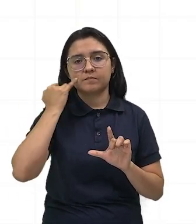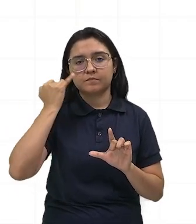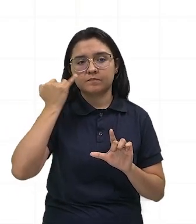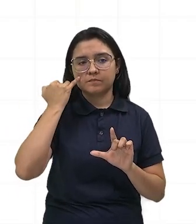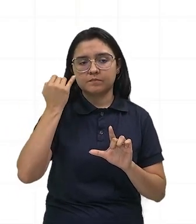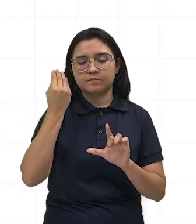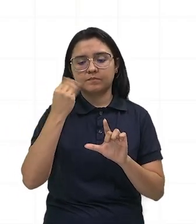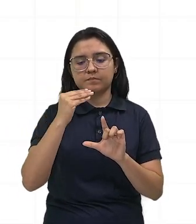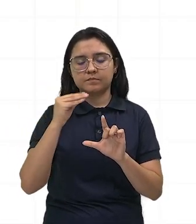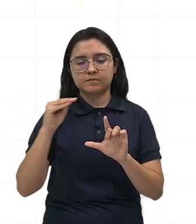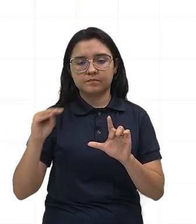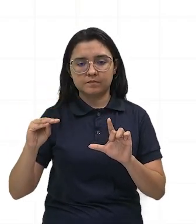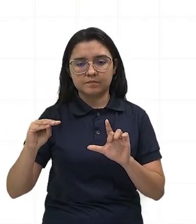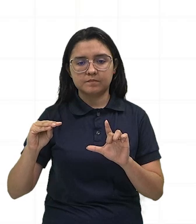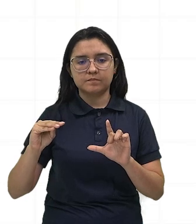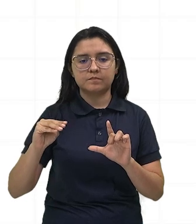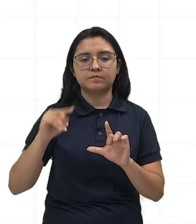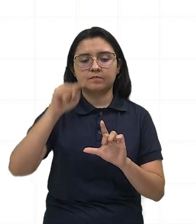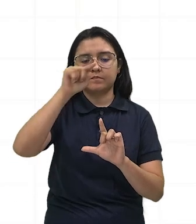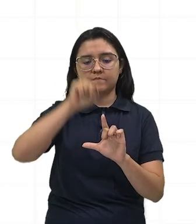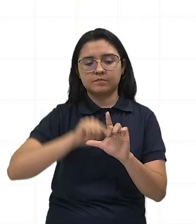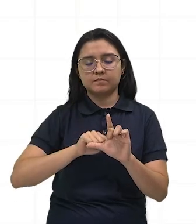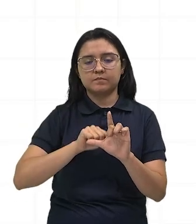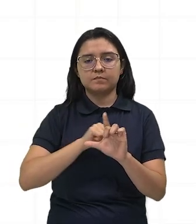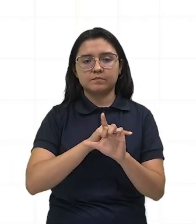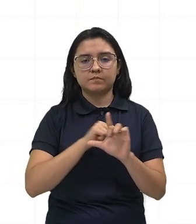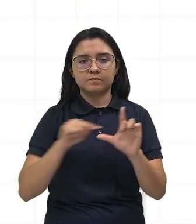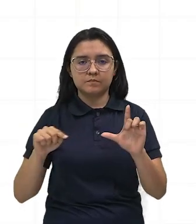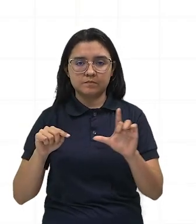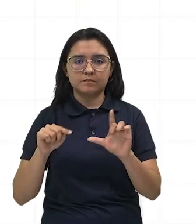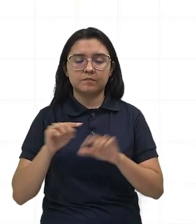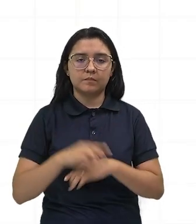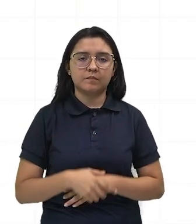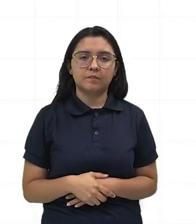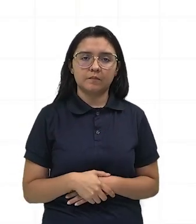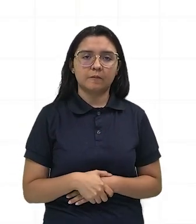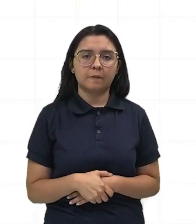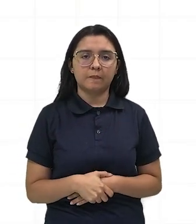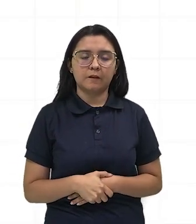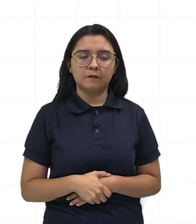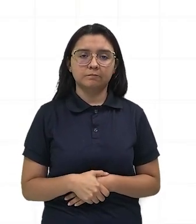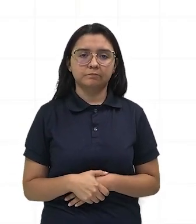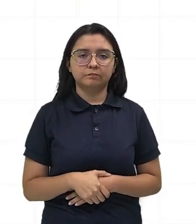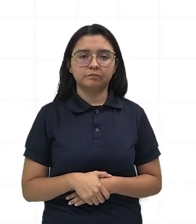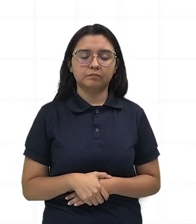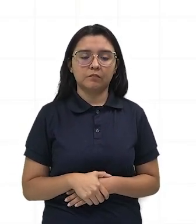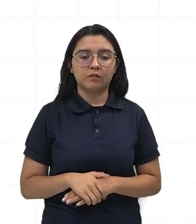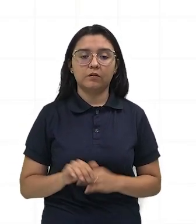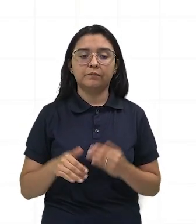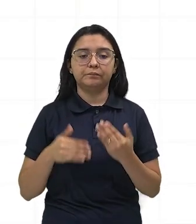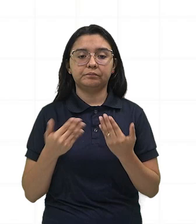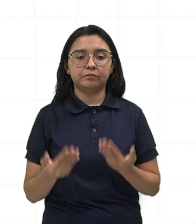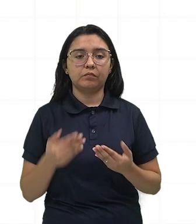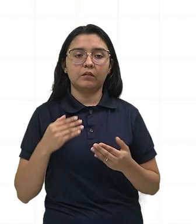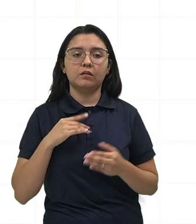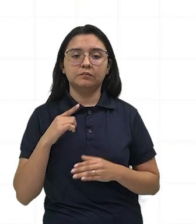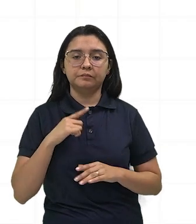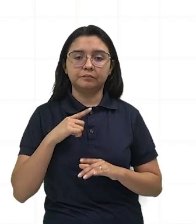informações onde nós vamos olhar horizontalmente e verticalmente. Né? Então, lá no gráfico